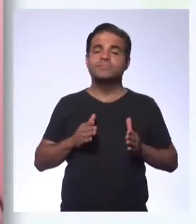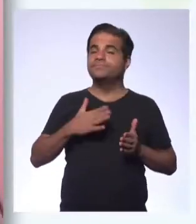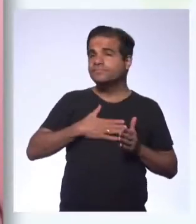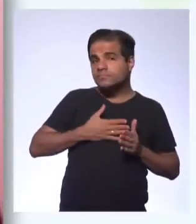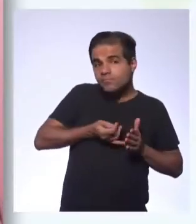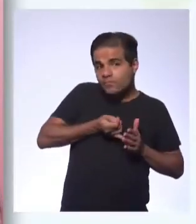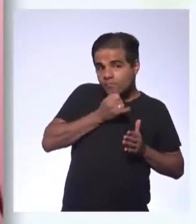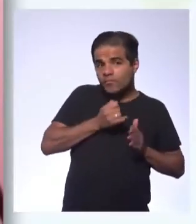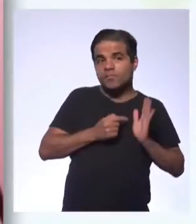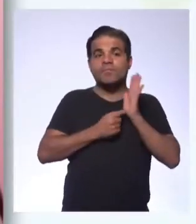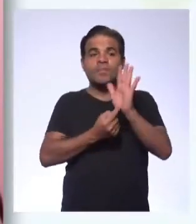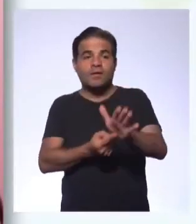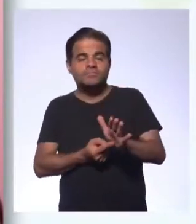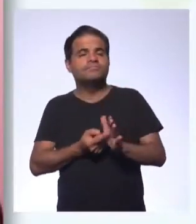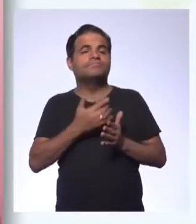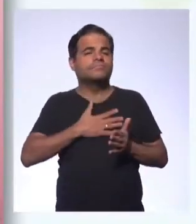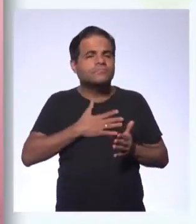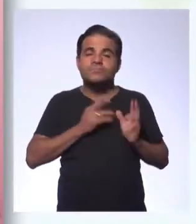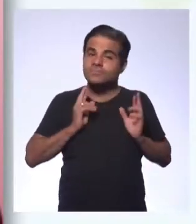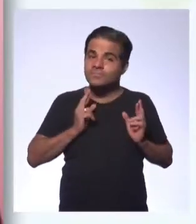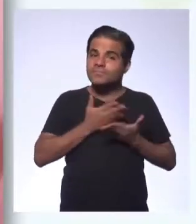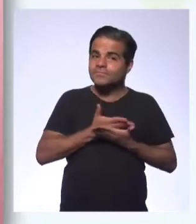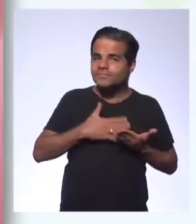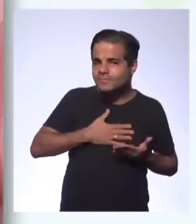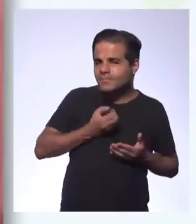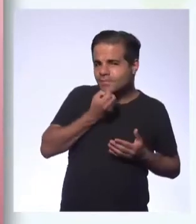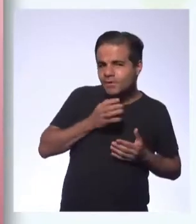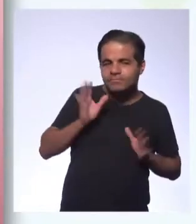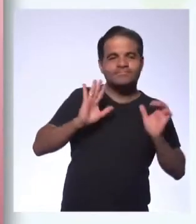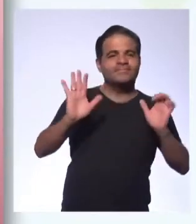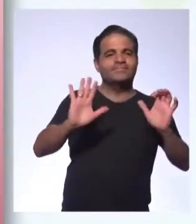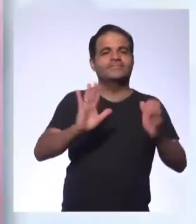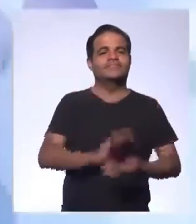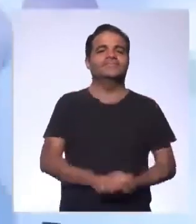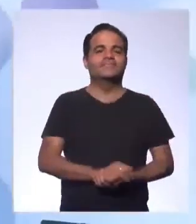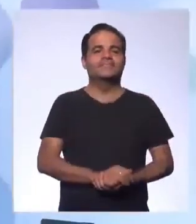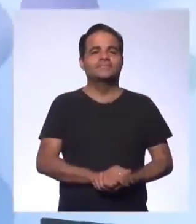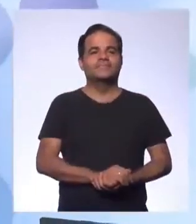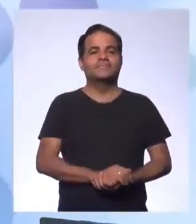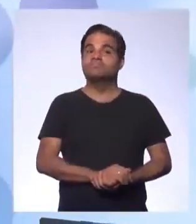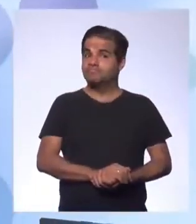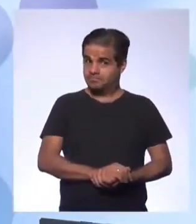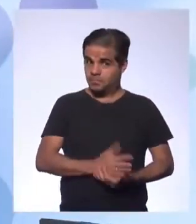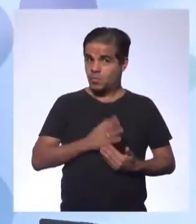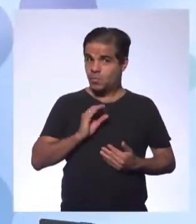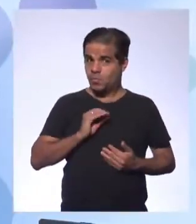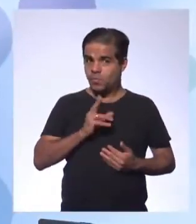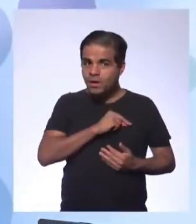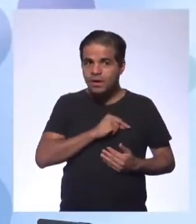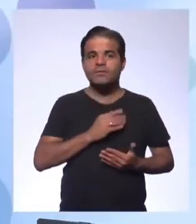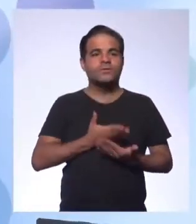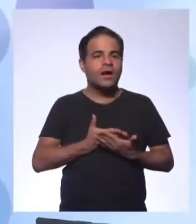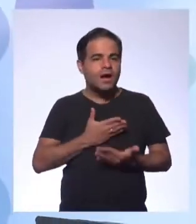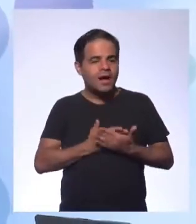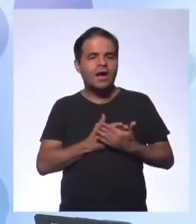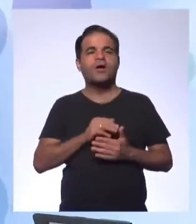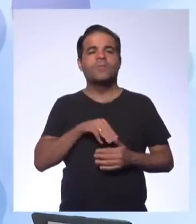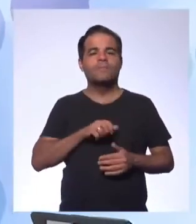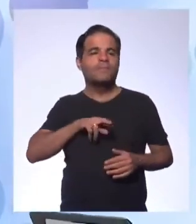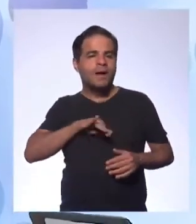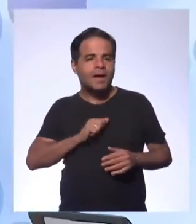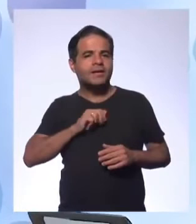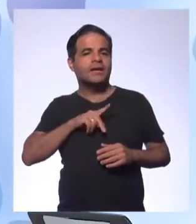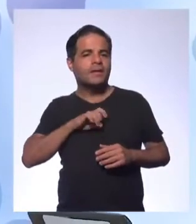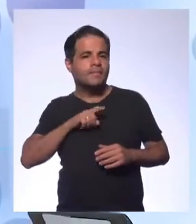meu resumo sobre o Renascimento. Espero que vocês tenham gostado. Tchau. Que aula, hein? Maria Pedrosa,